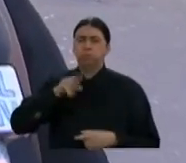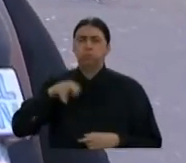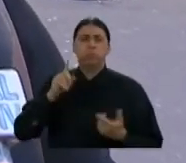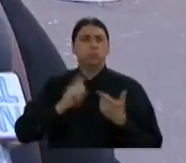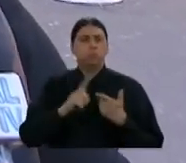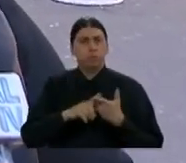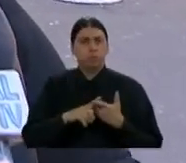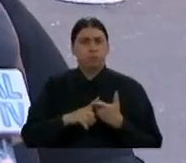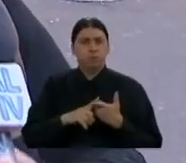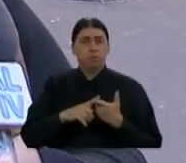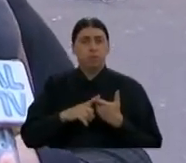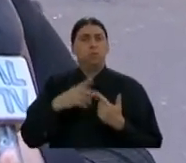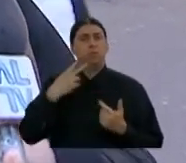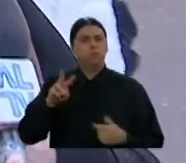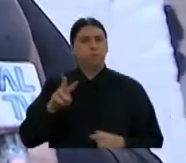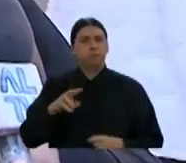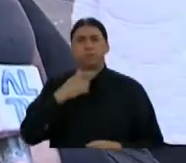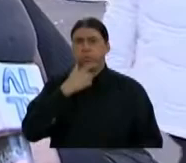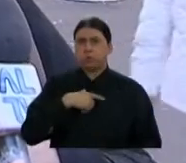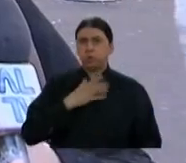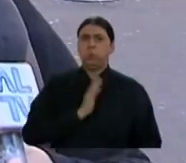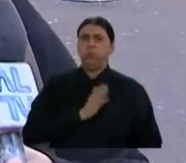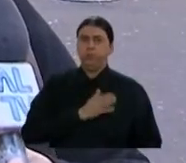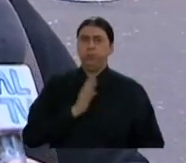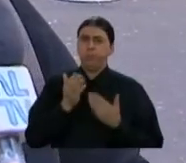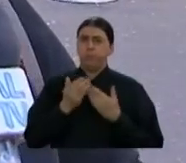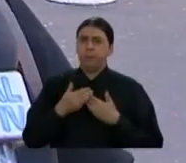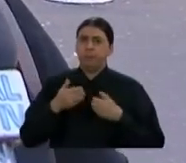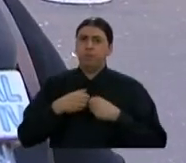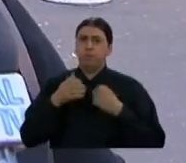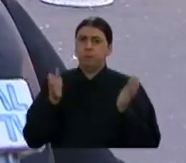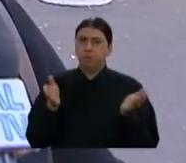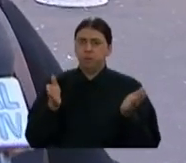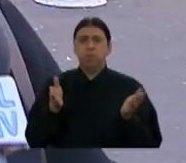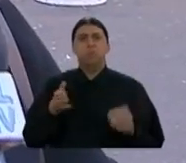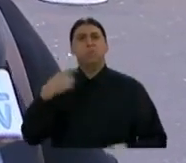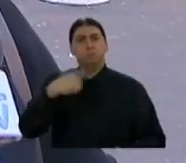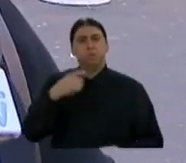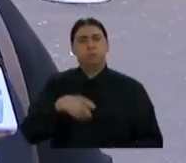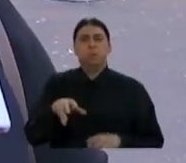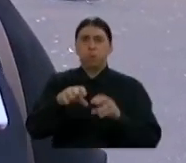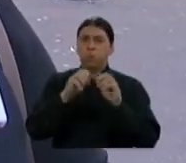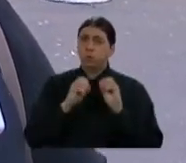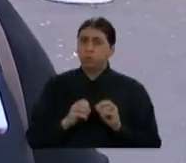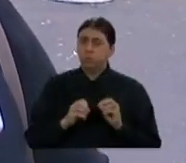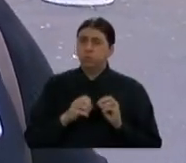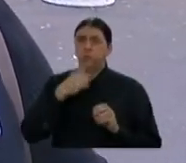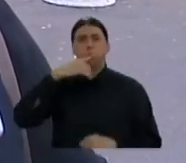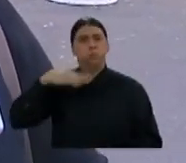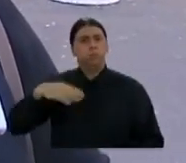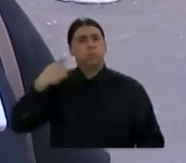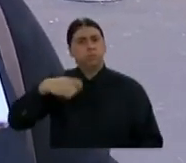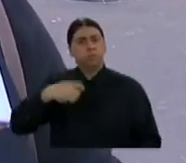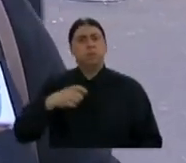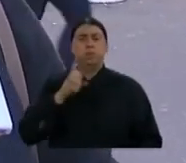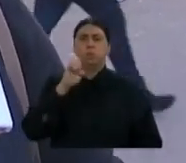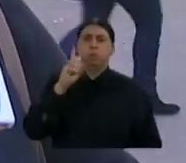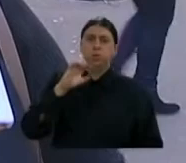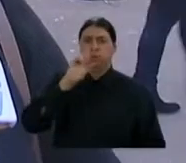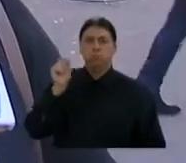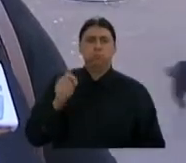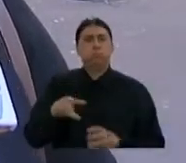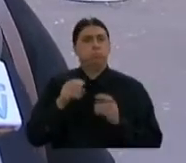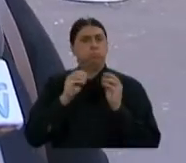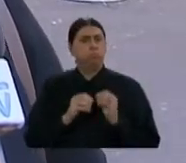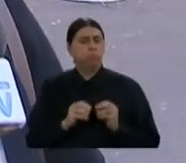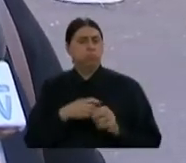porque acho que vai se tu tá com o coração aberto para receber uma pessoa que está necessitada que é uma criança que tivesse adotado antes